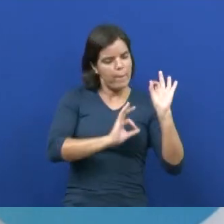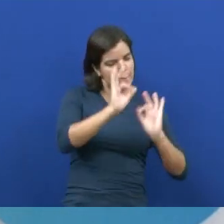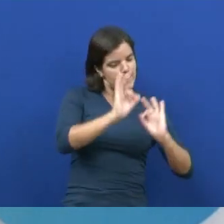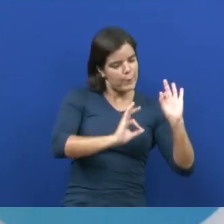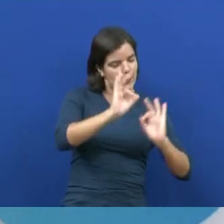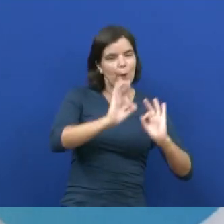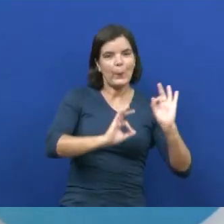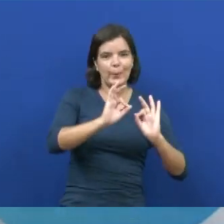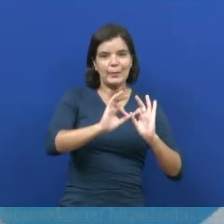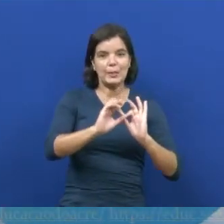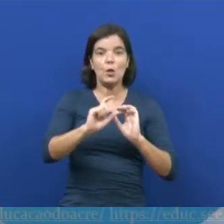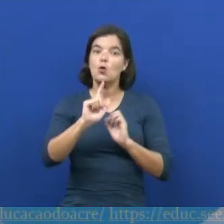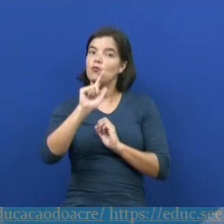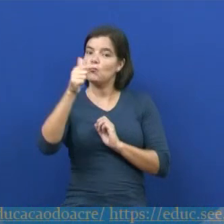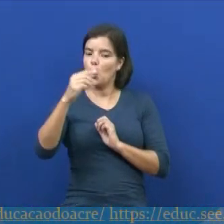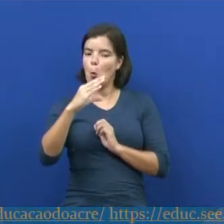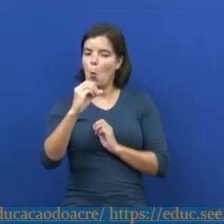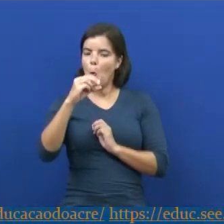uma contrarreforma,